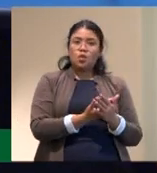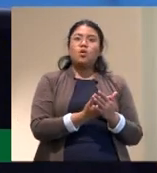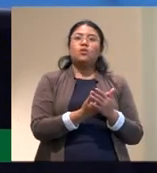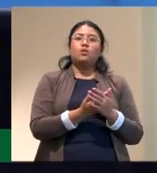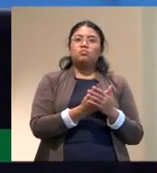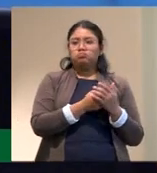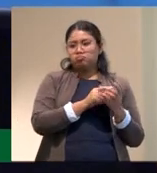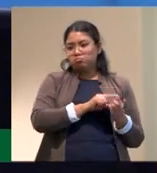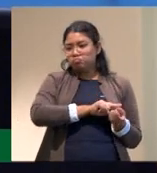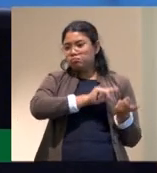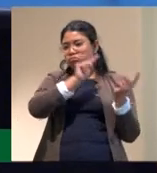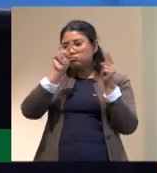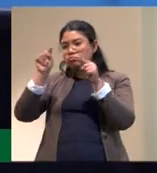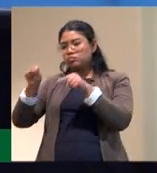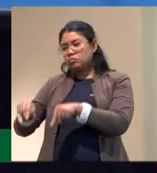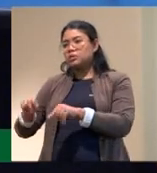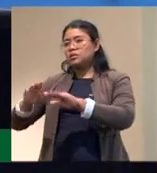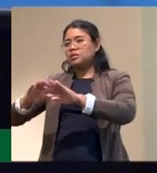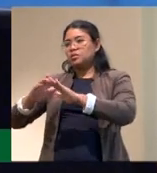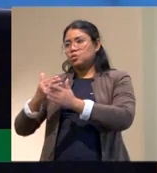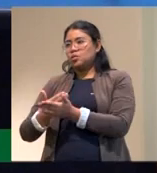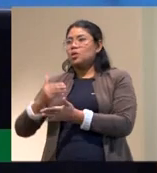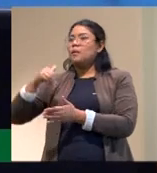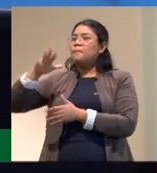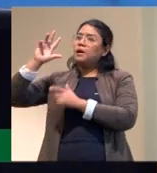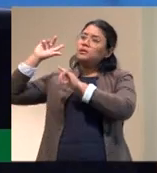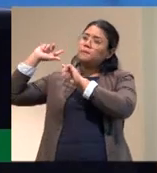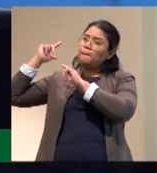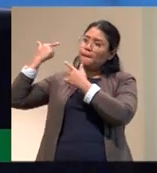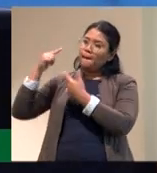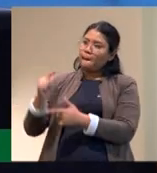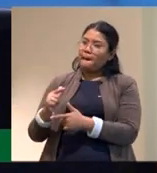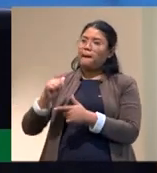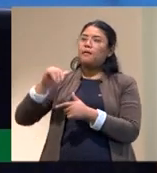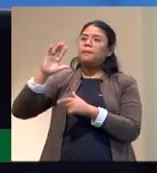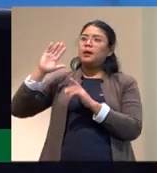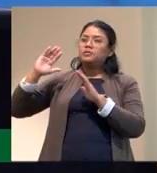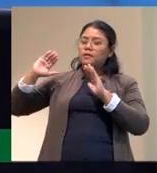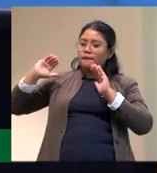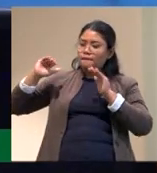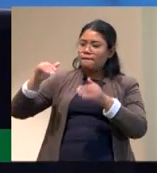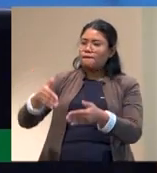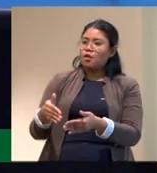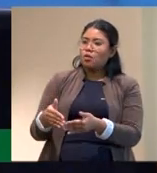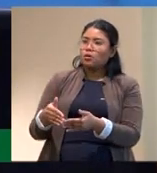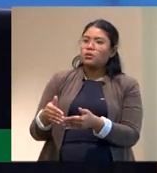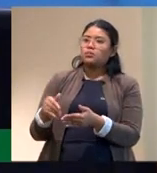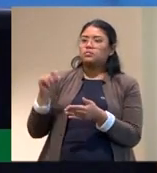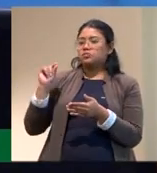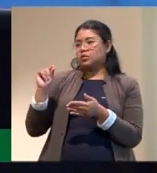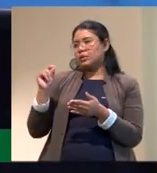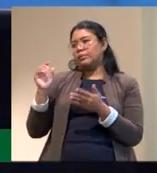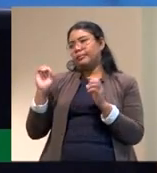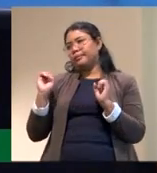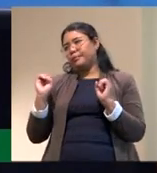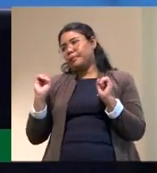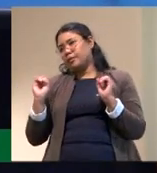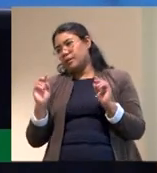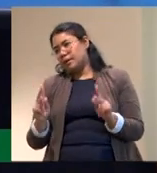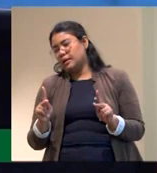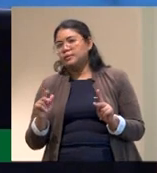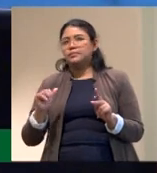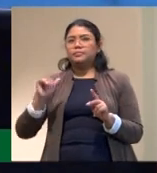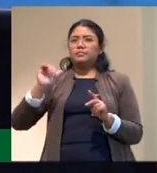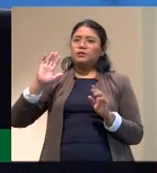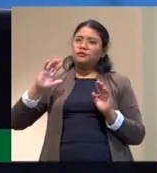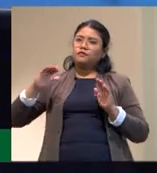escola, naquele sentido mais tradicional, mais restrito, no sentido, bom, como eu disse, era pautado